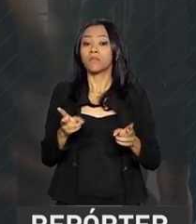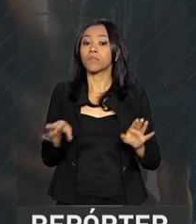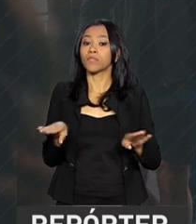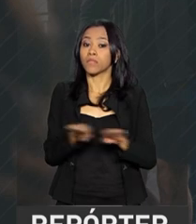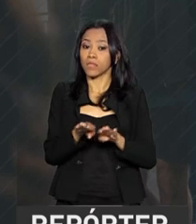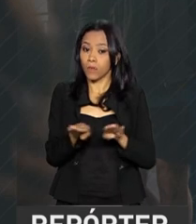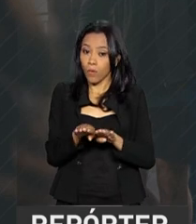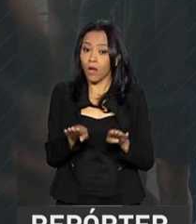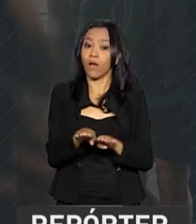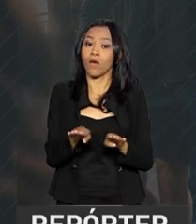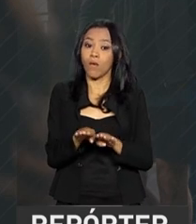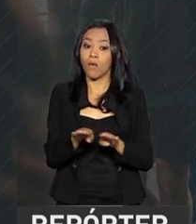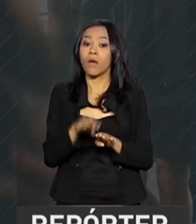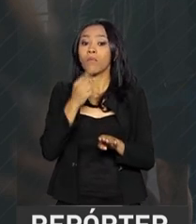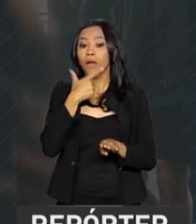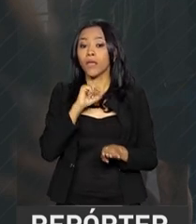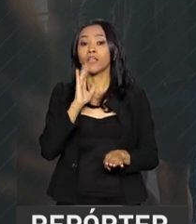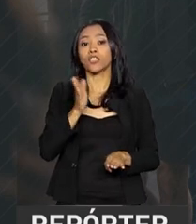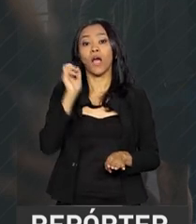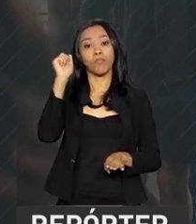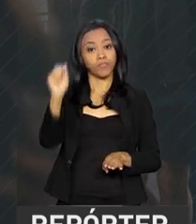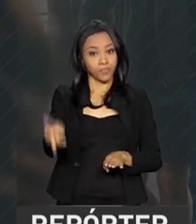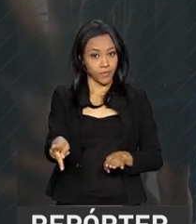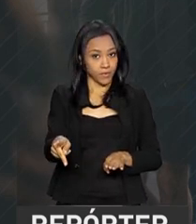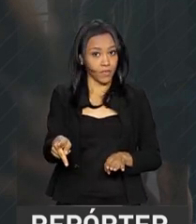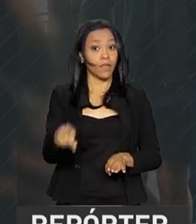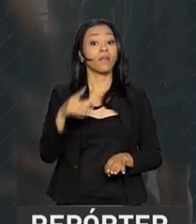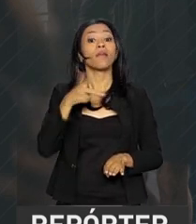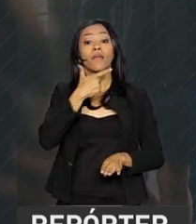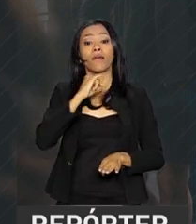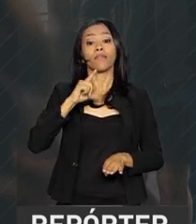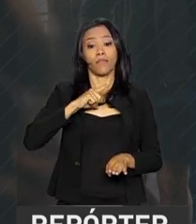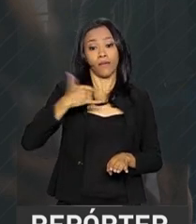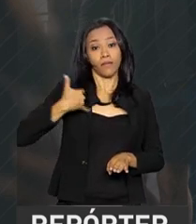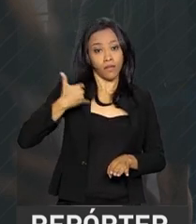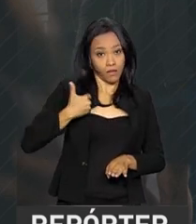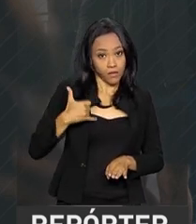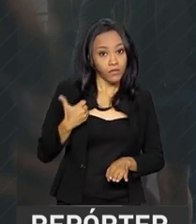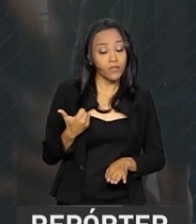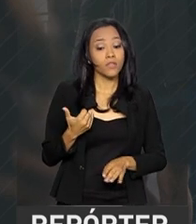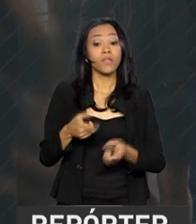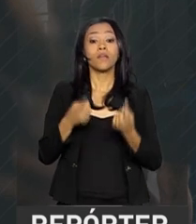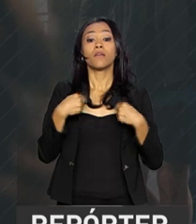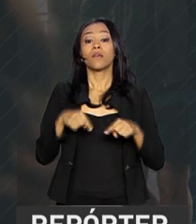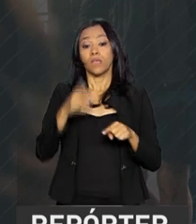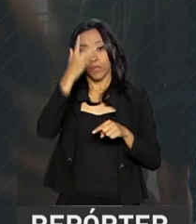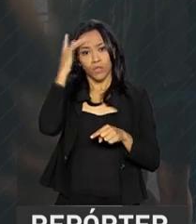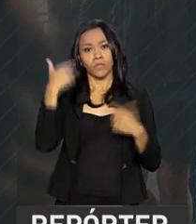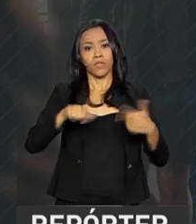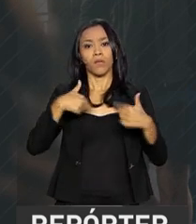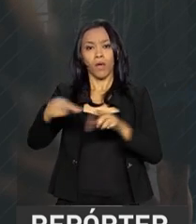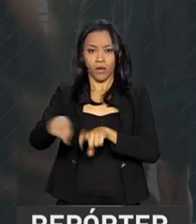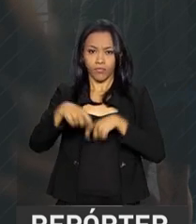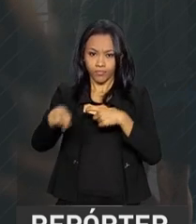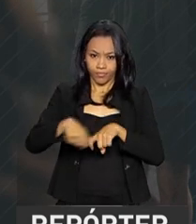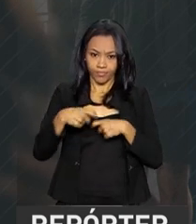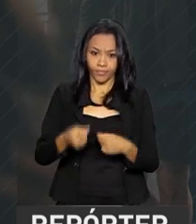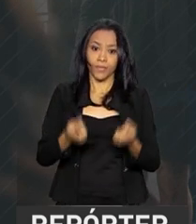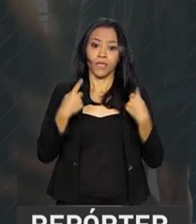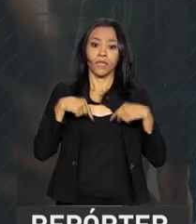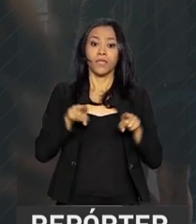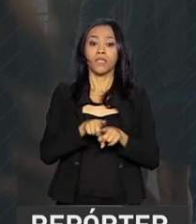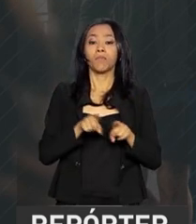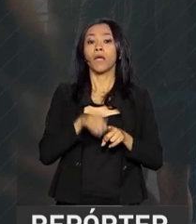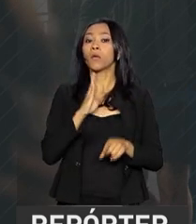para quem já está aposentado quem tem idade para se aposentar e trabalhadores rurais o benefício da